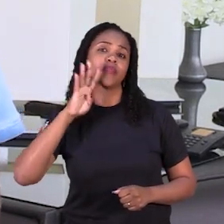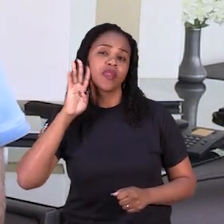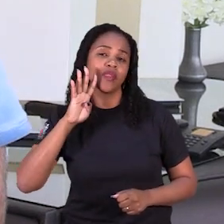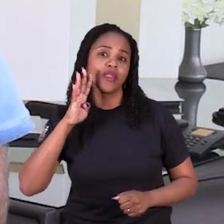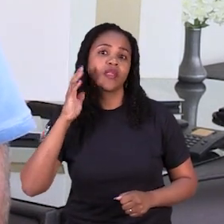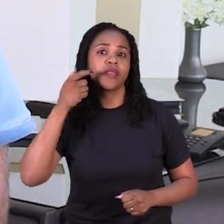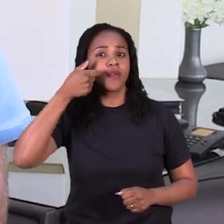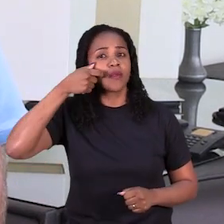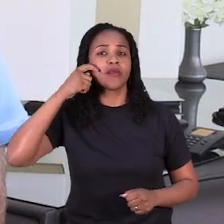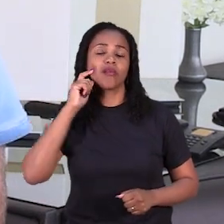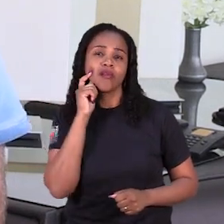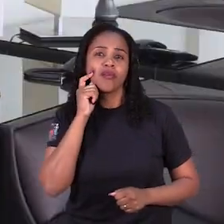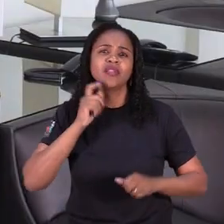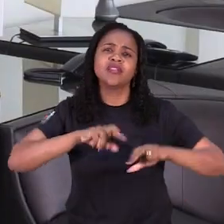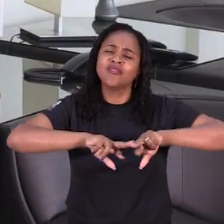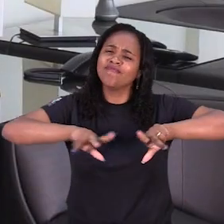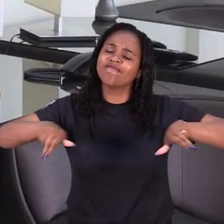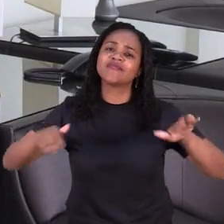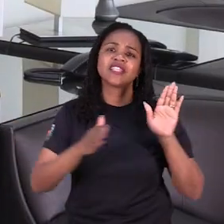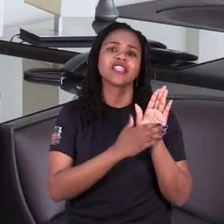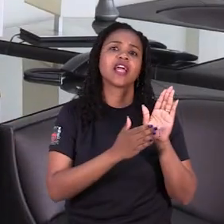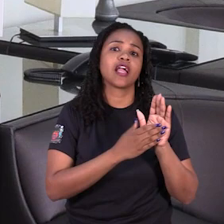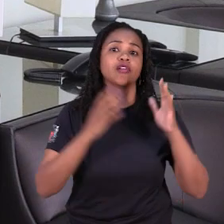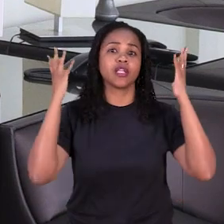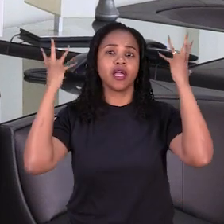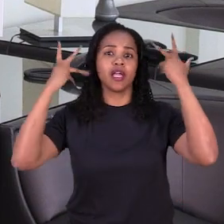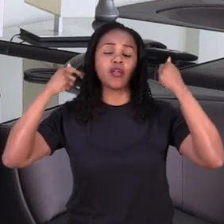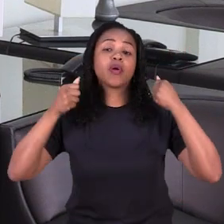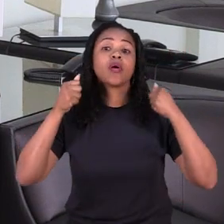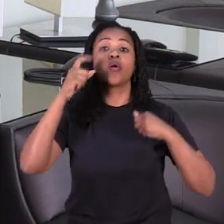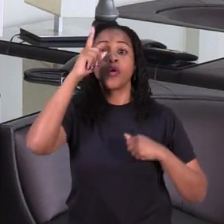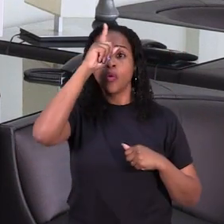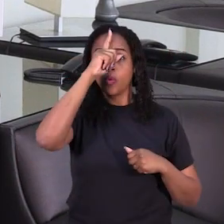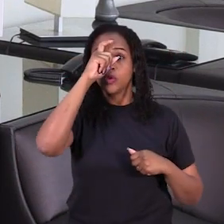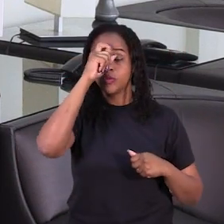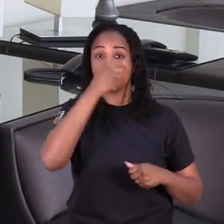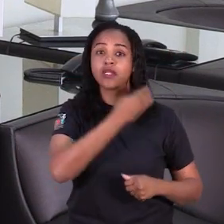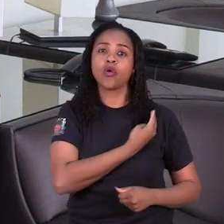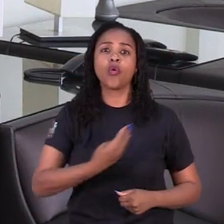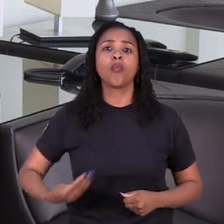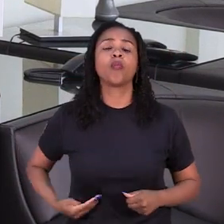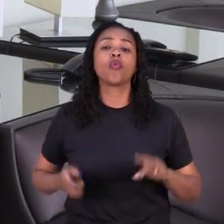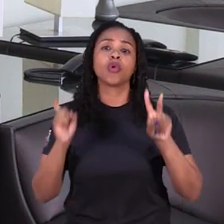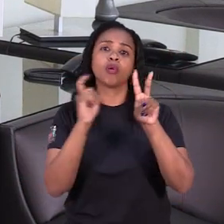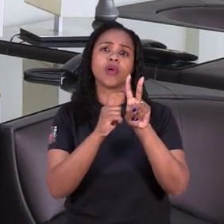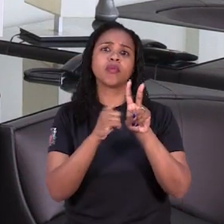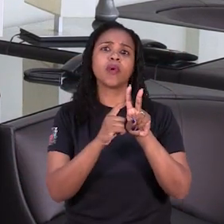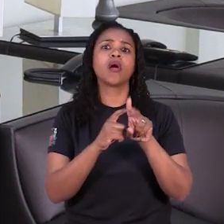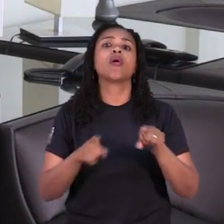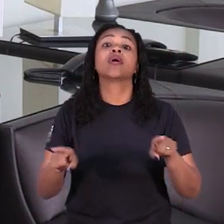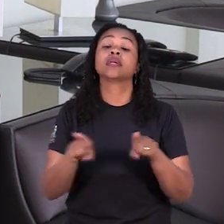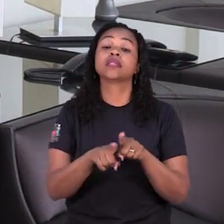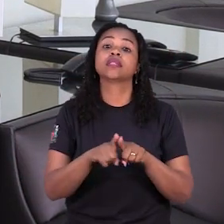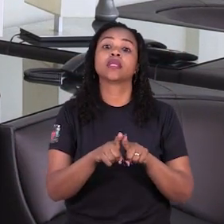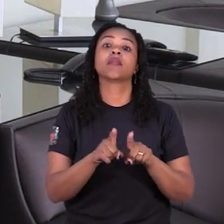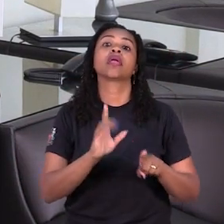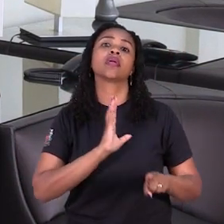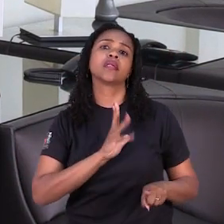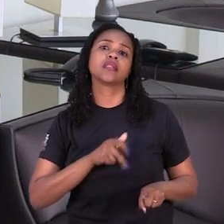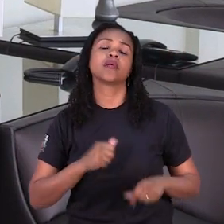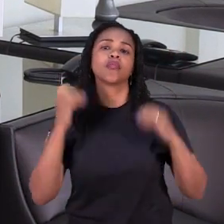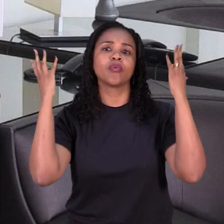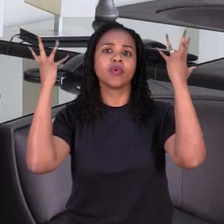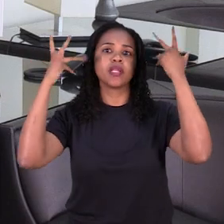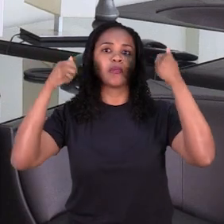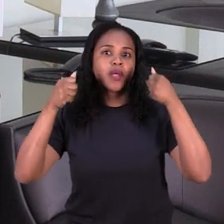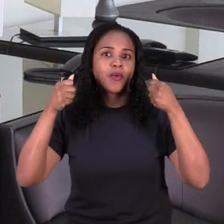coisa em relação à causa animal, né? Hospital Público Veterinário, SAMU Animal, crematório animal e também crematório para as pessoas, que é